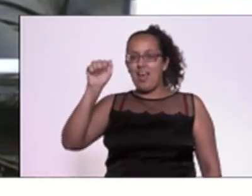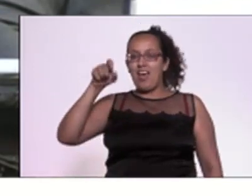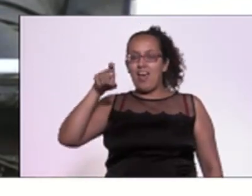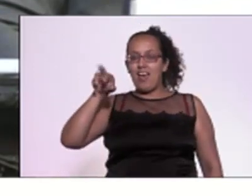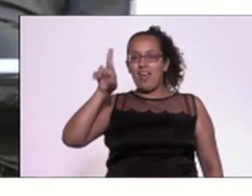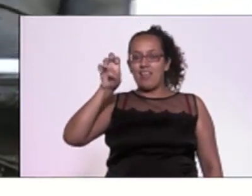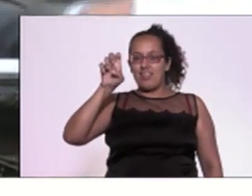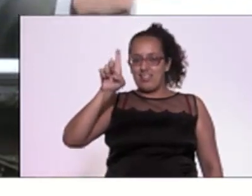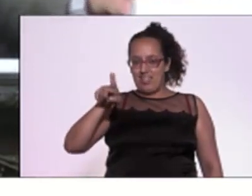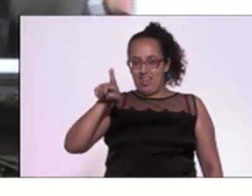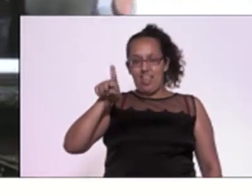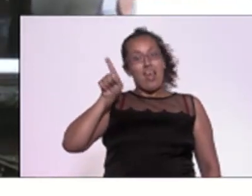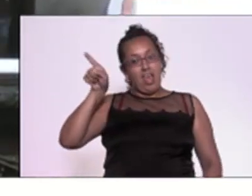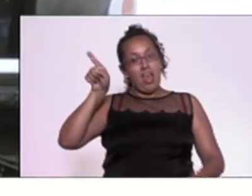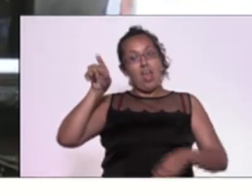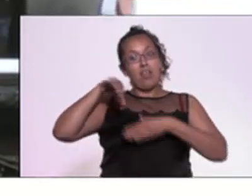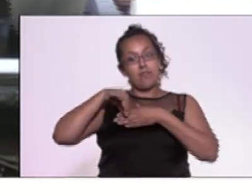homenagem.